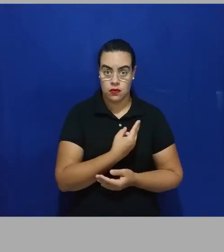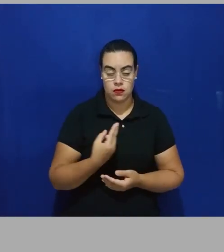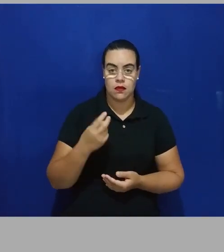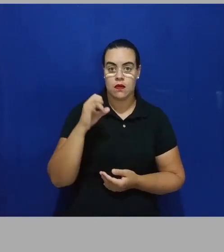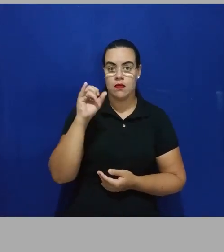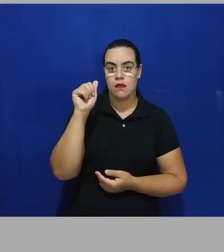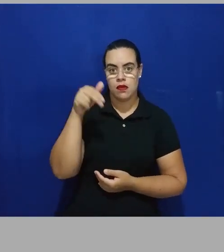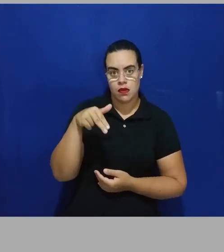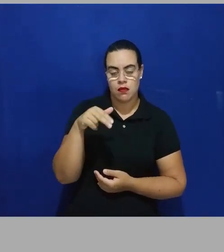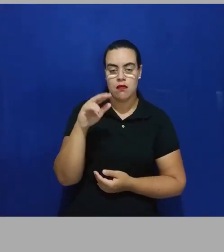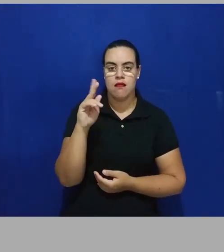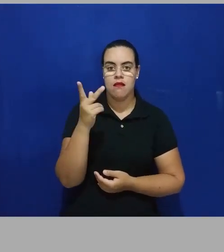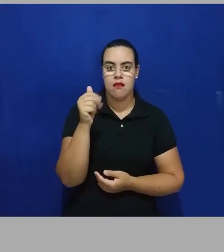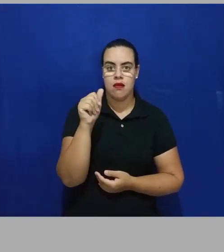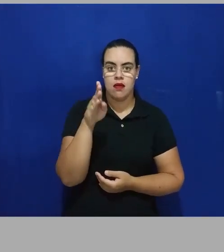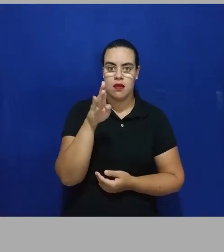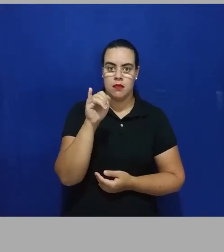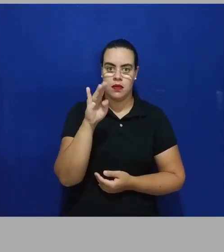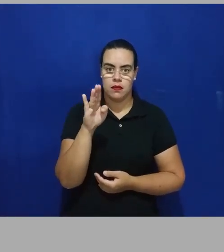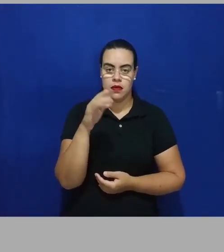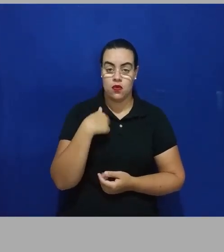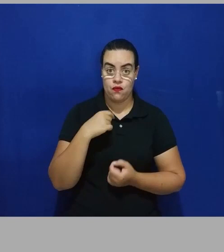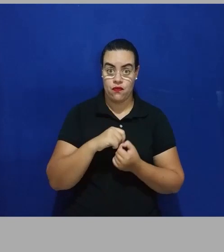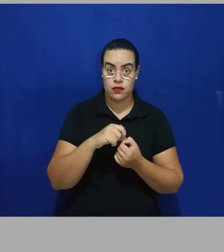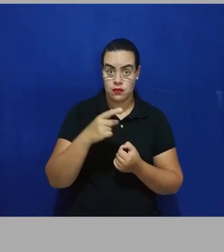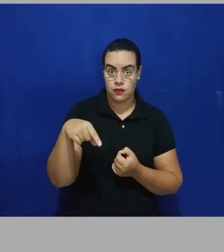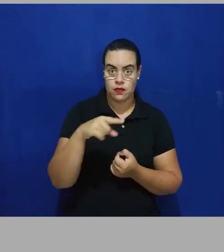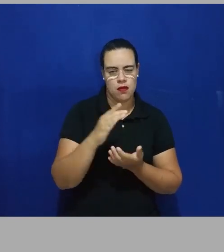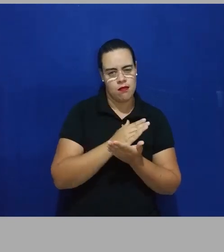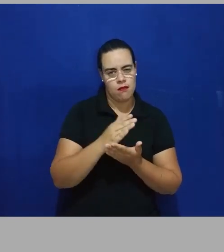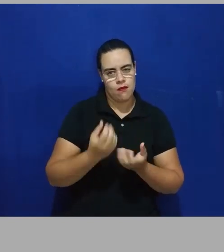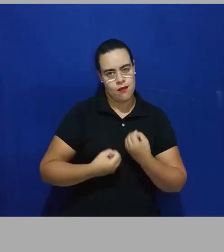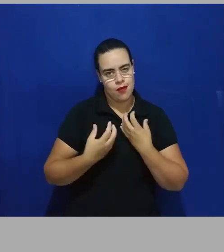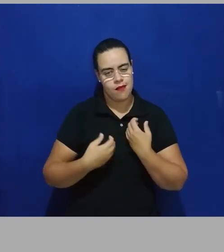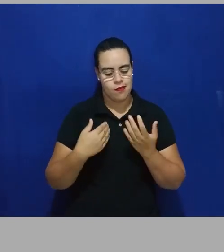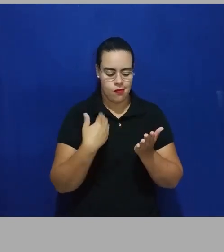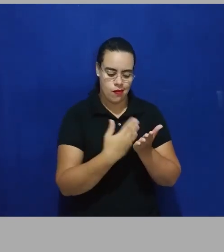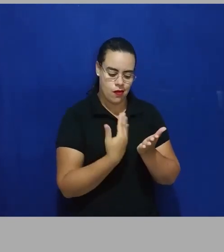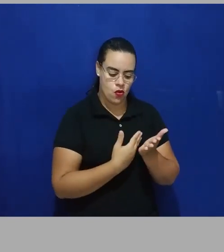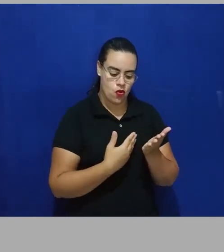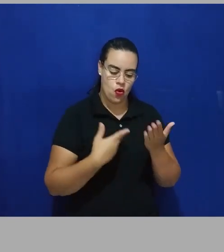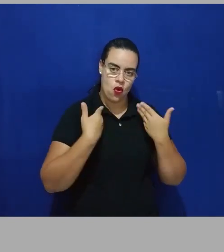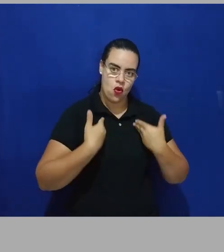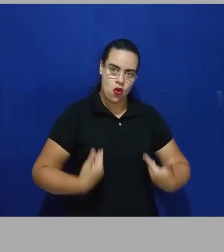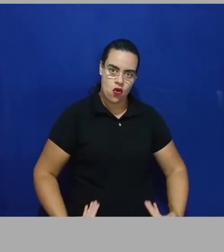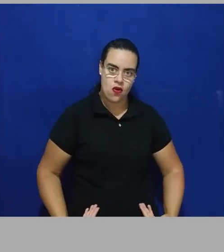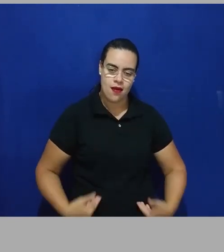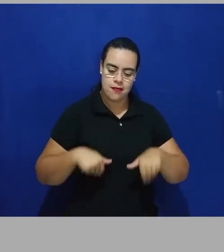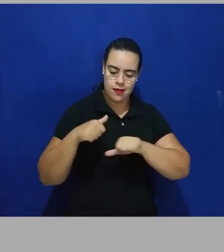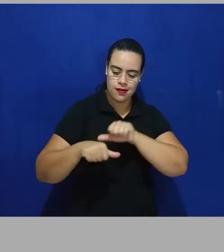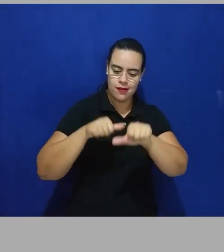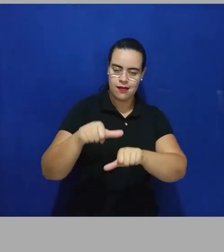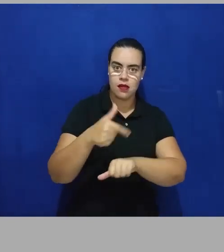Meu nome é Ian Habib e eu vou fazer para vocês alguns poemas do meu caderno Corpos